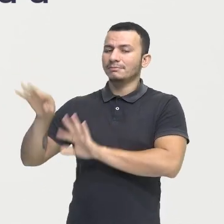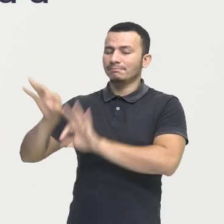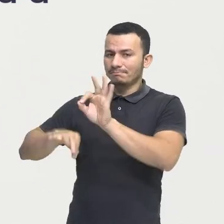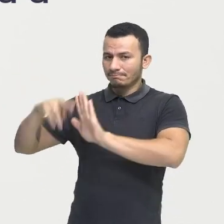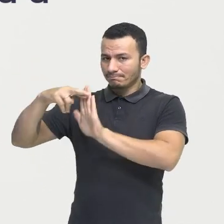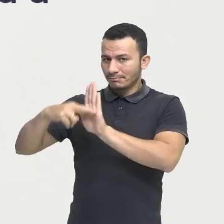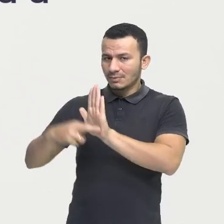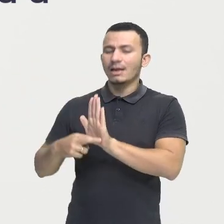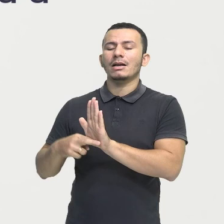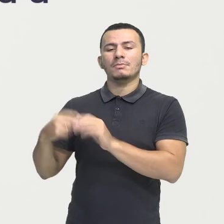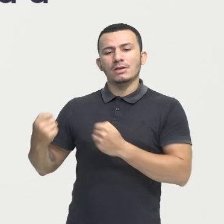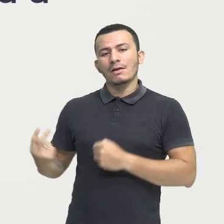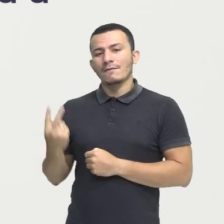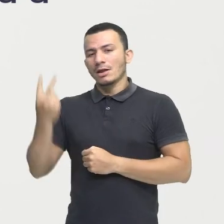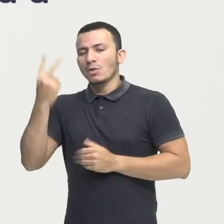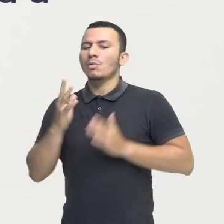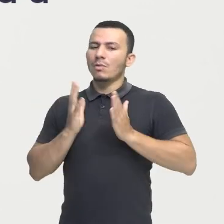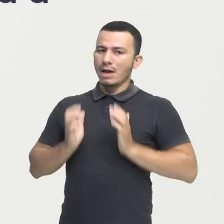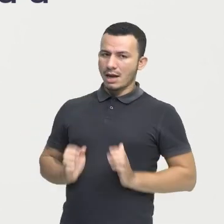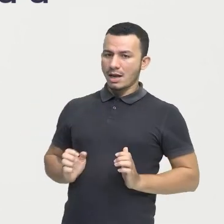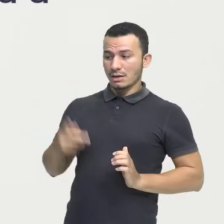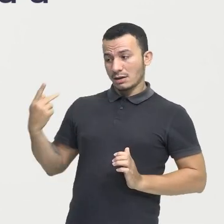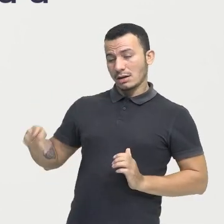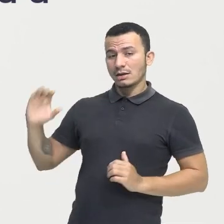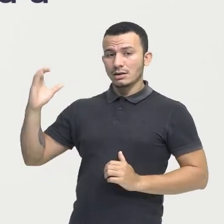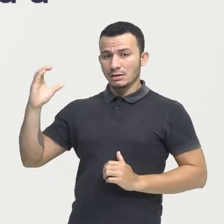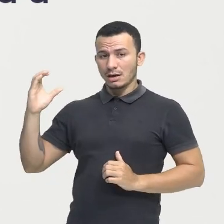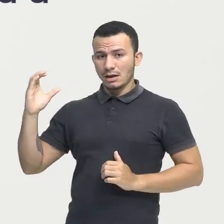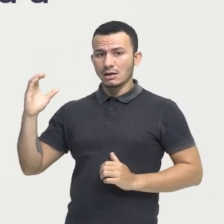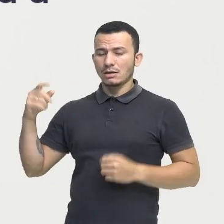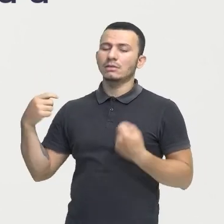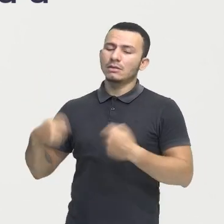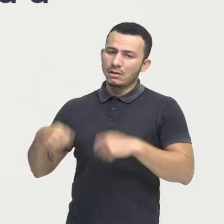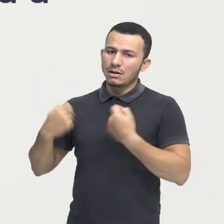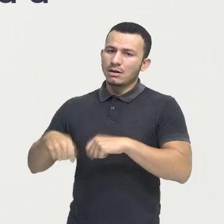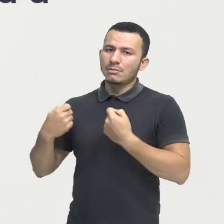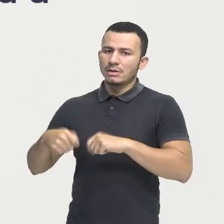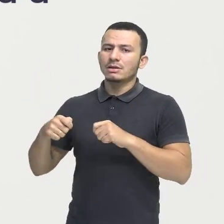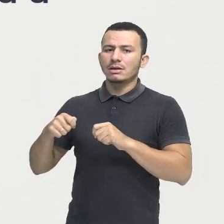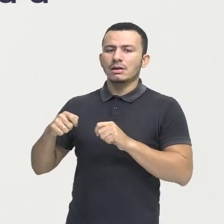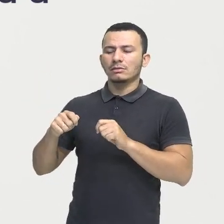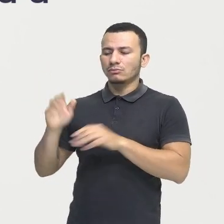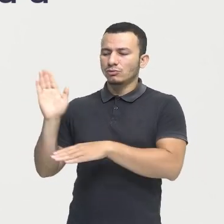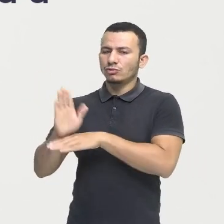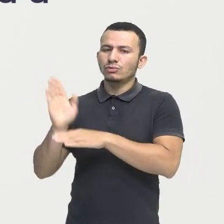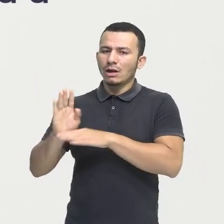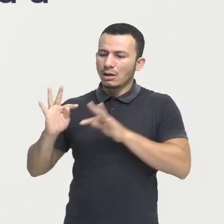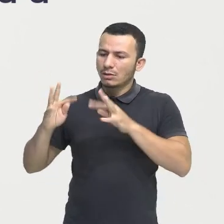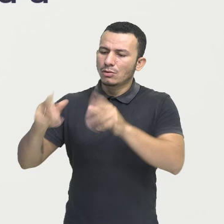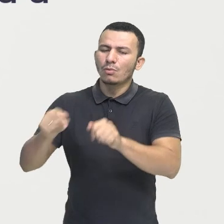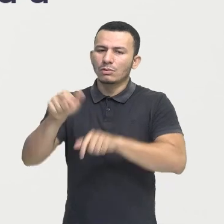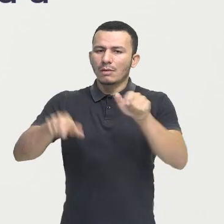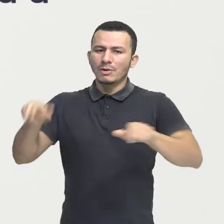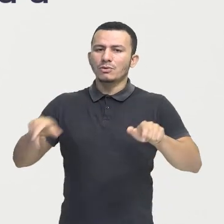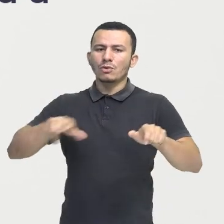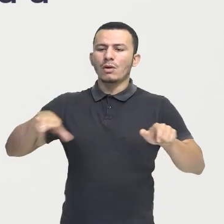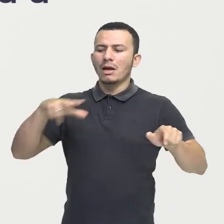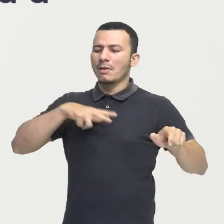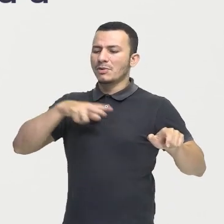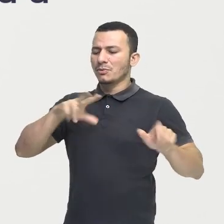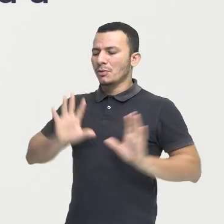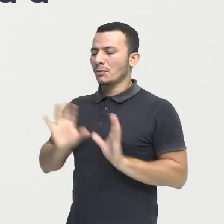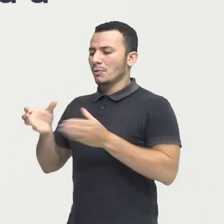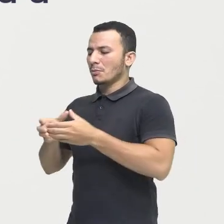e princípios éticos, da imparcialidade, né? Ela tem que ser para todos, ela não pode ficar privilegiando um